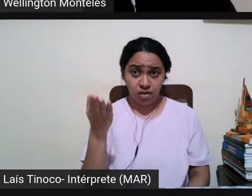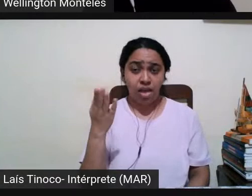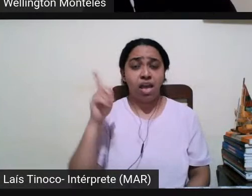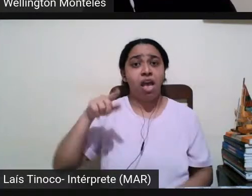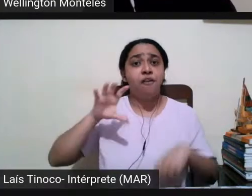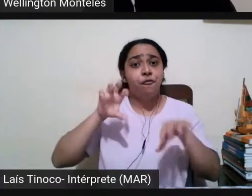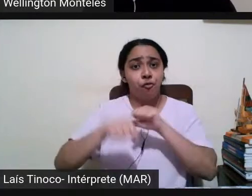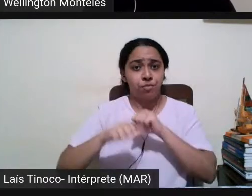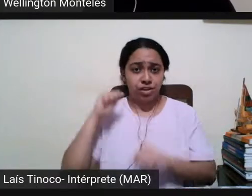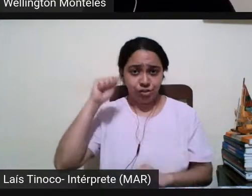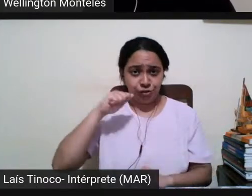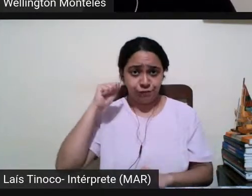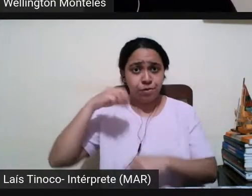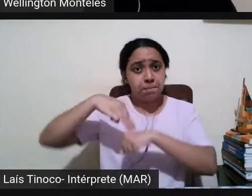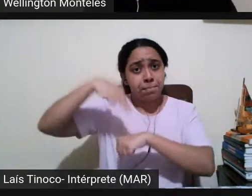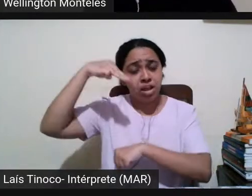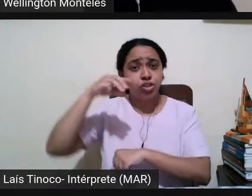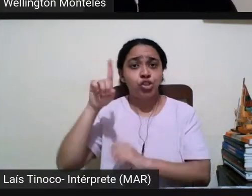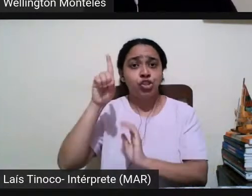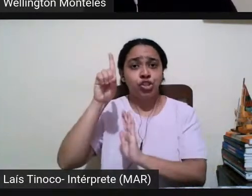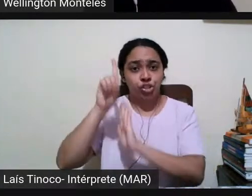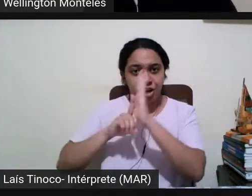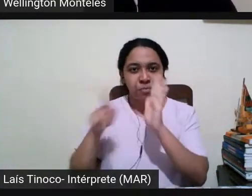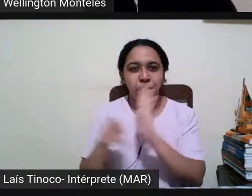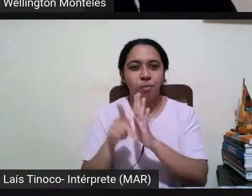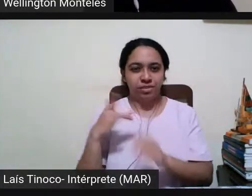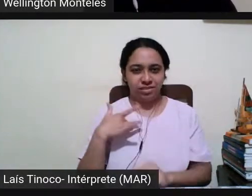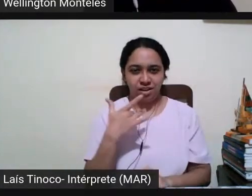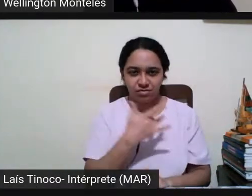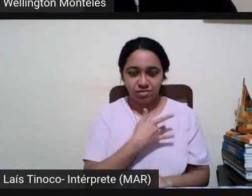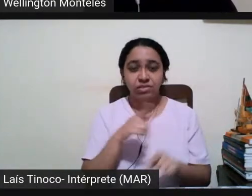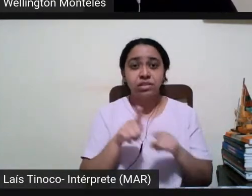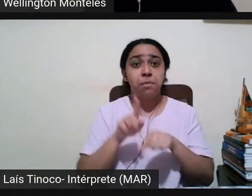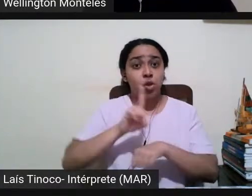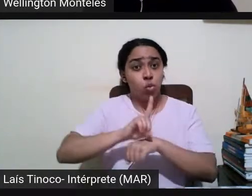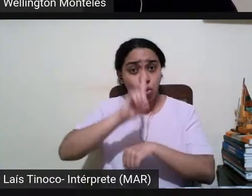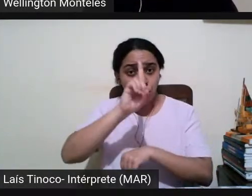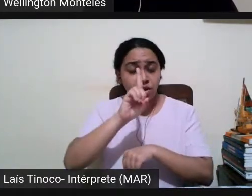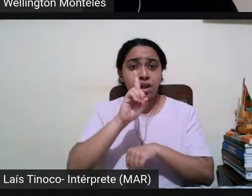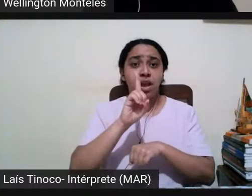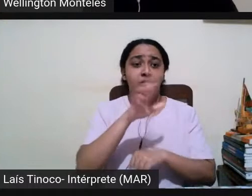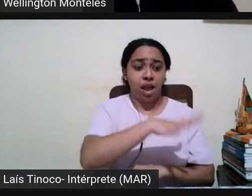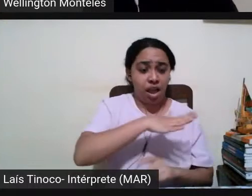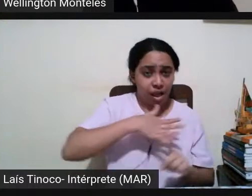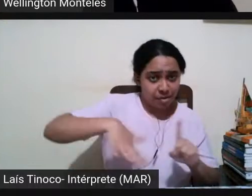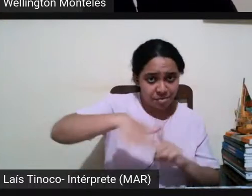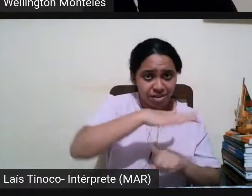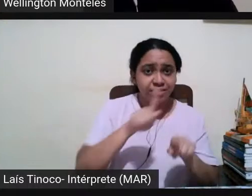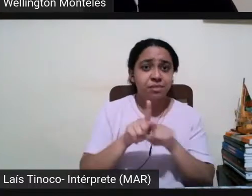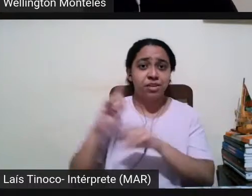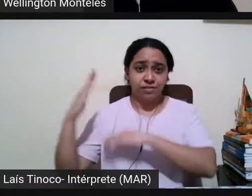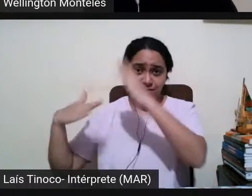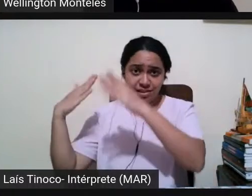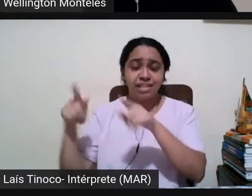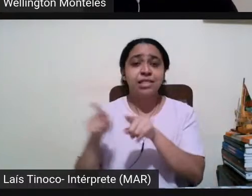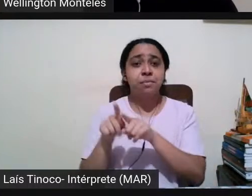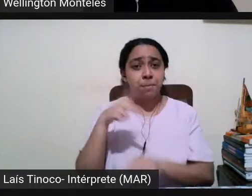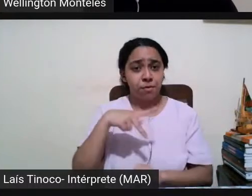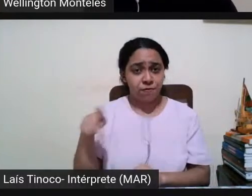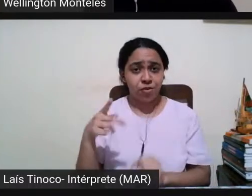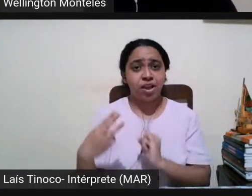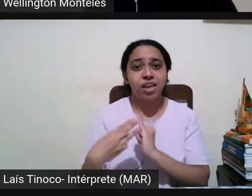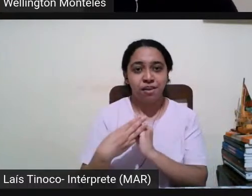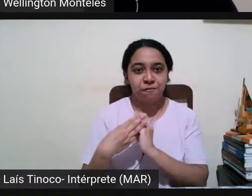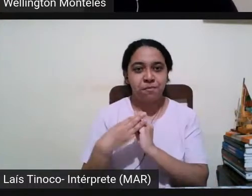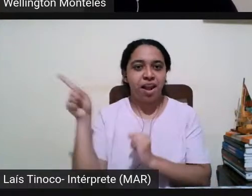advogado um mestre em Direito da saúde e doutorando em ambiente e desenvolvimento ele também é professora do IFMA Campus